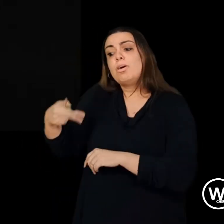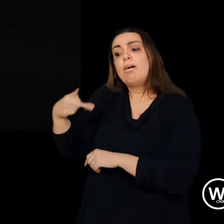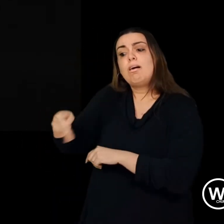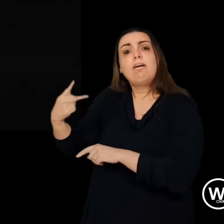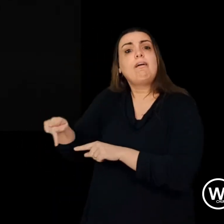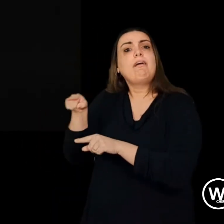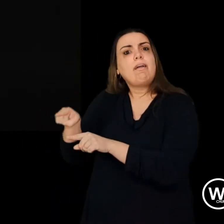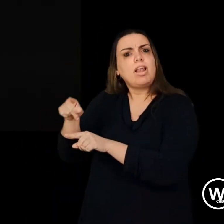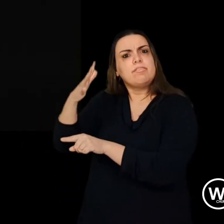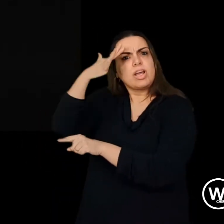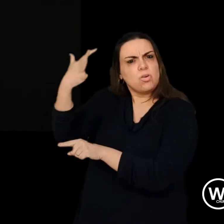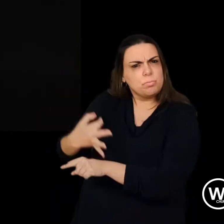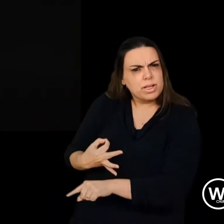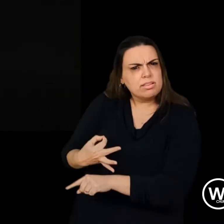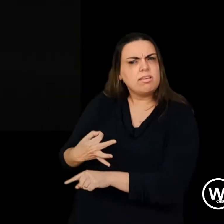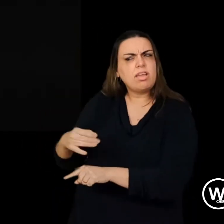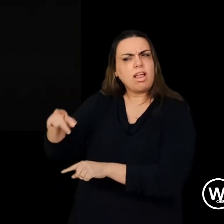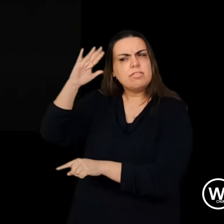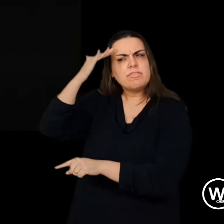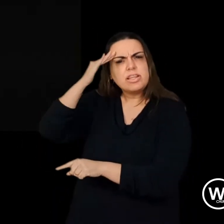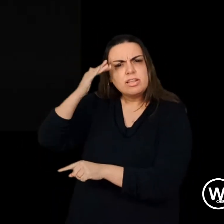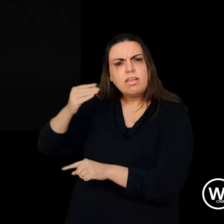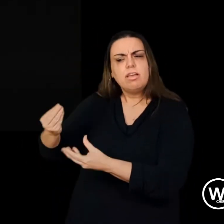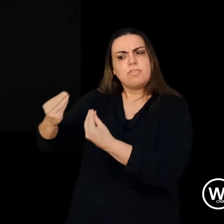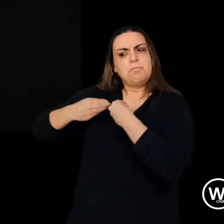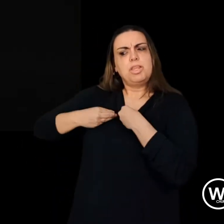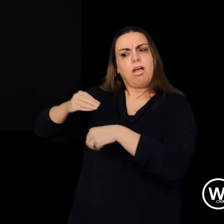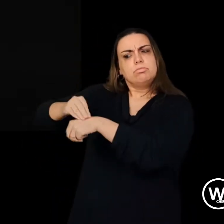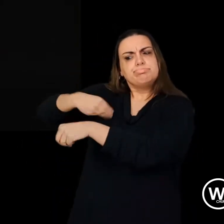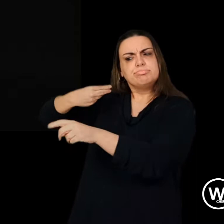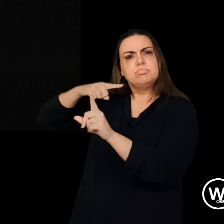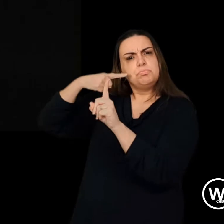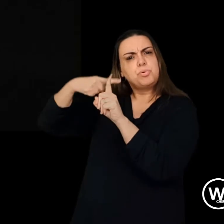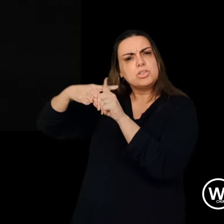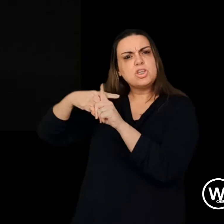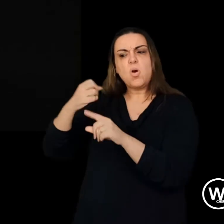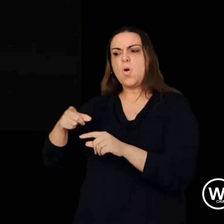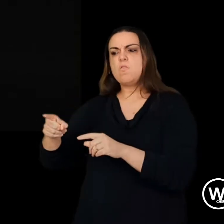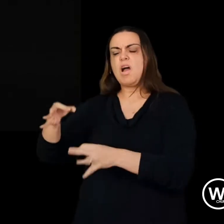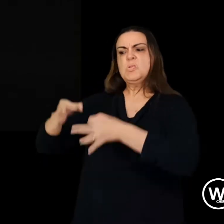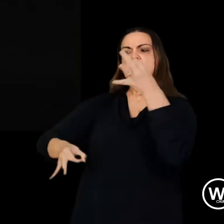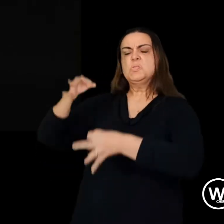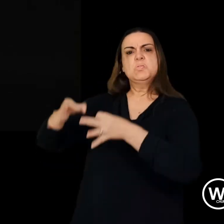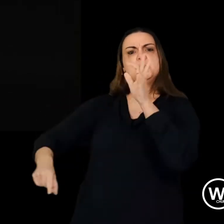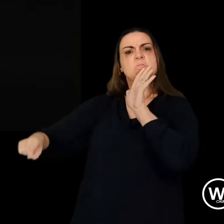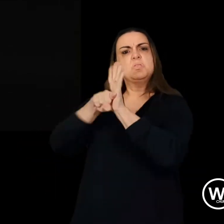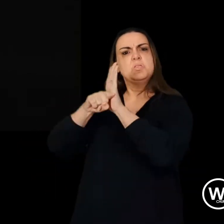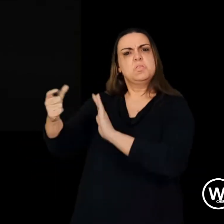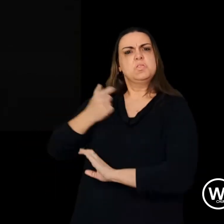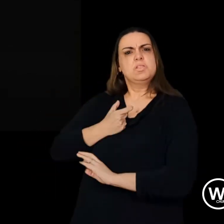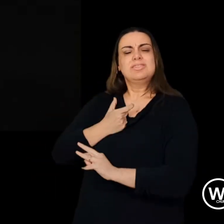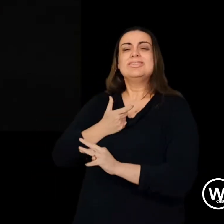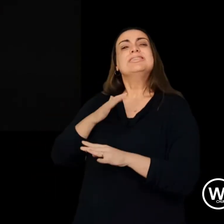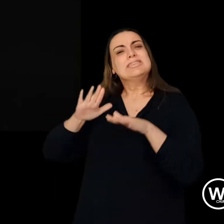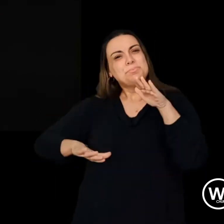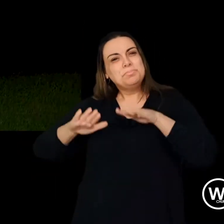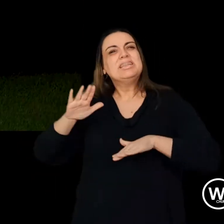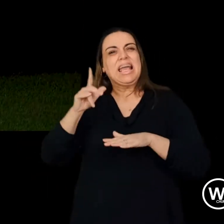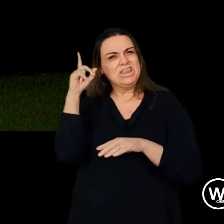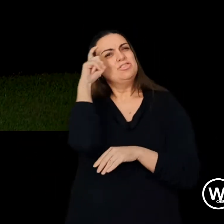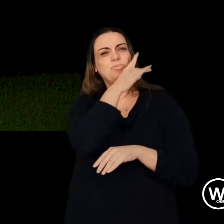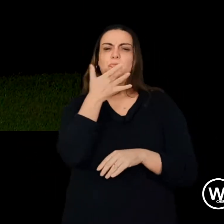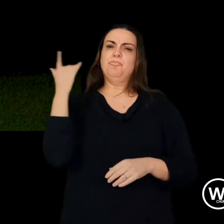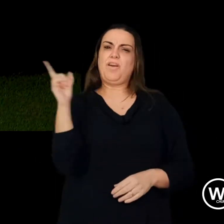da outra pessoa para que você seja compreendido e saia de lá encorajado e não julgado. E aí eu